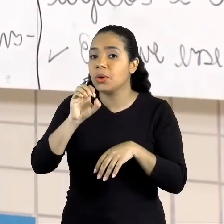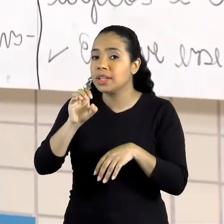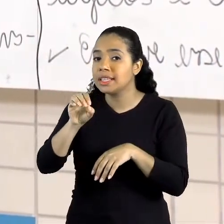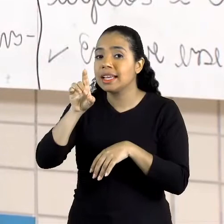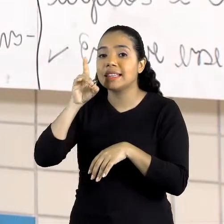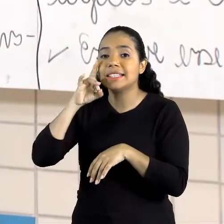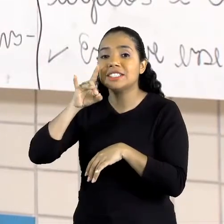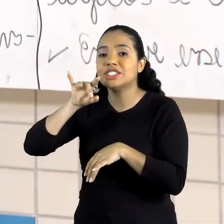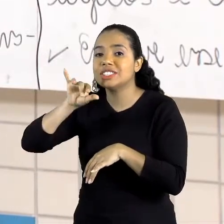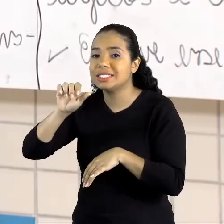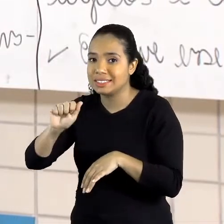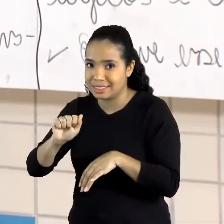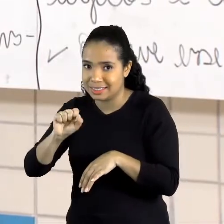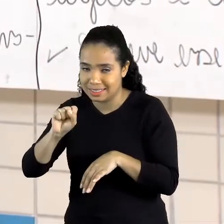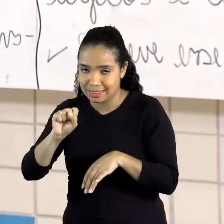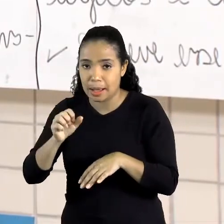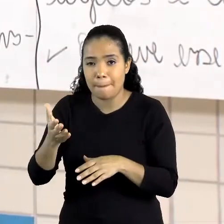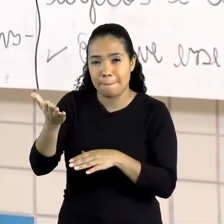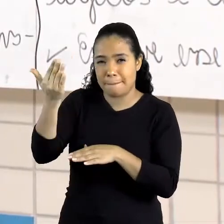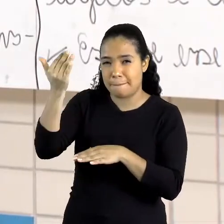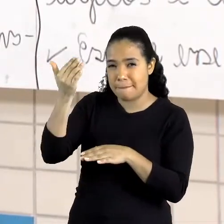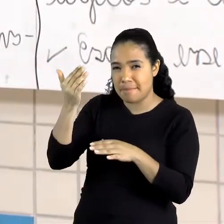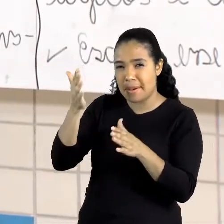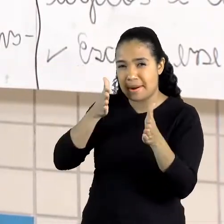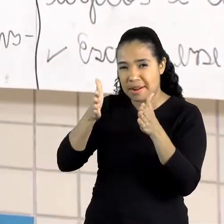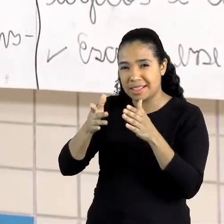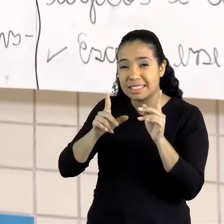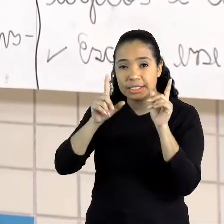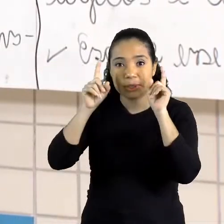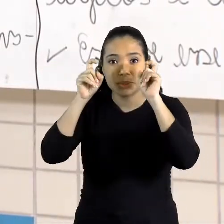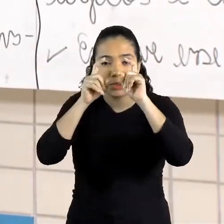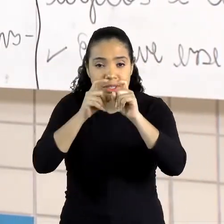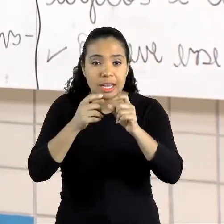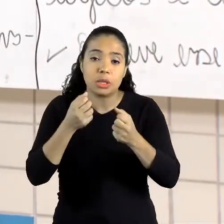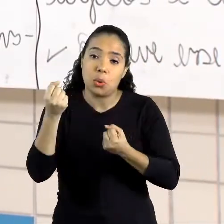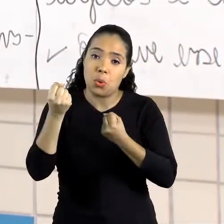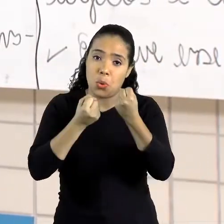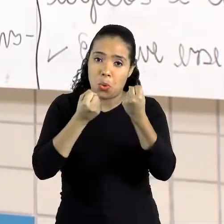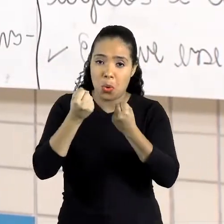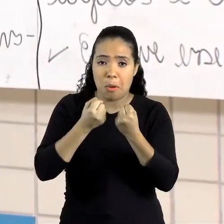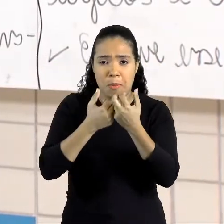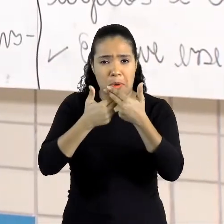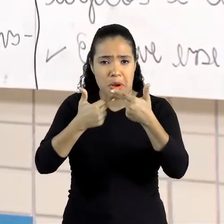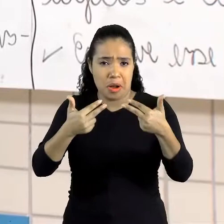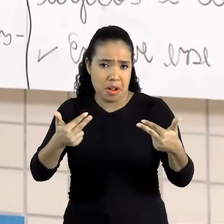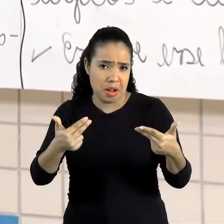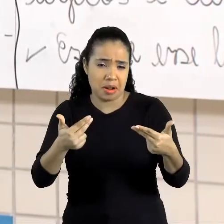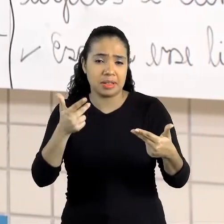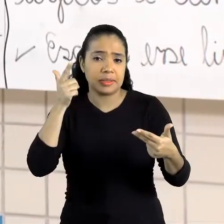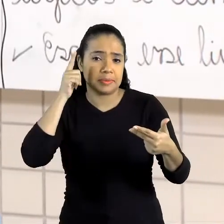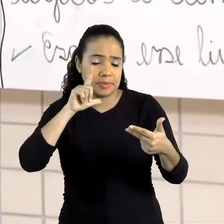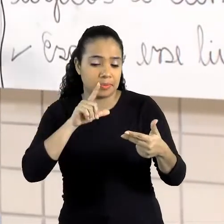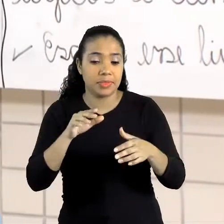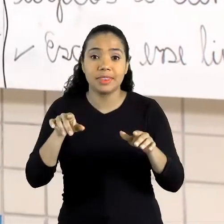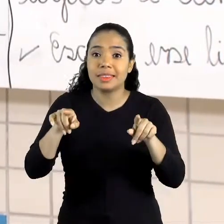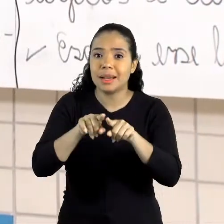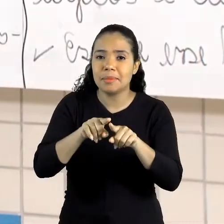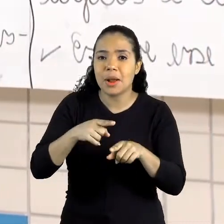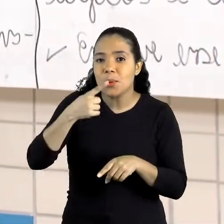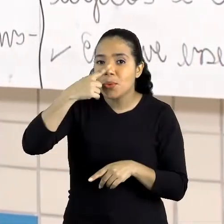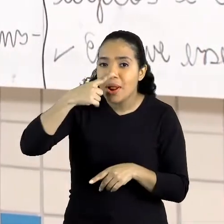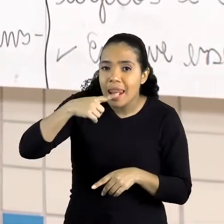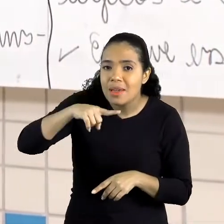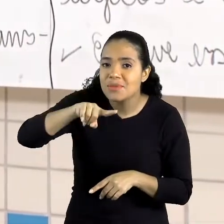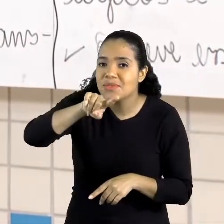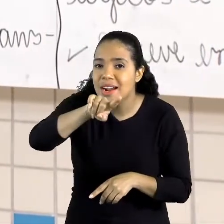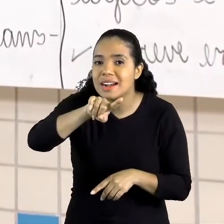difícil. E eles utilizam os meios de transporte que eles têm acesso. Até em um elefante eles se locomovem